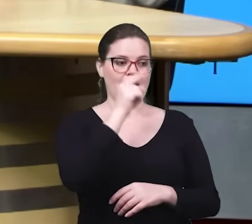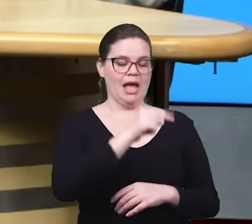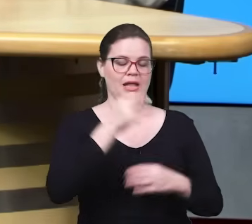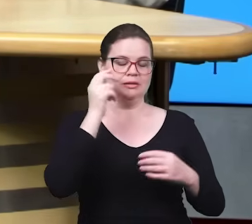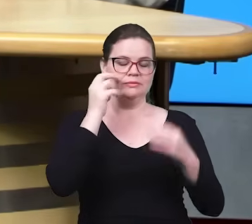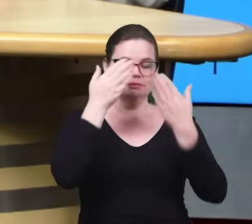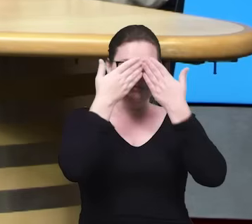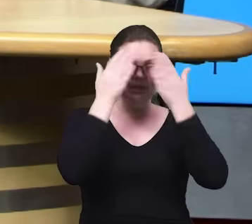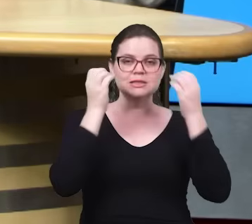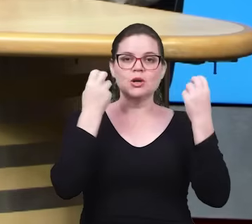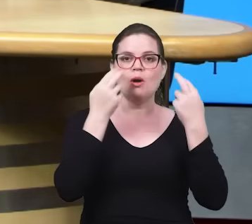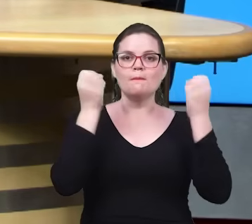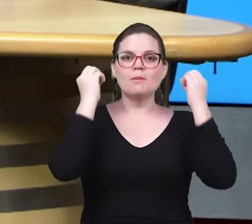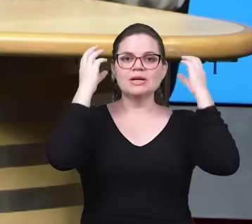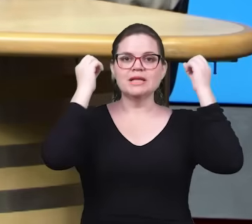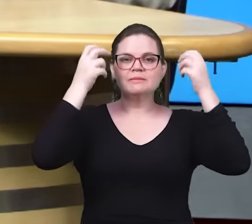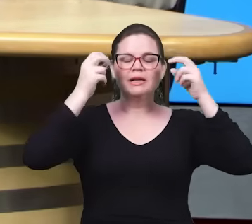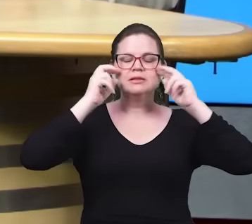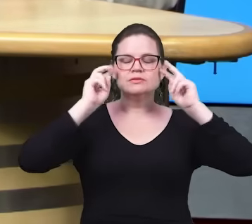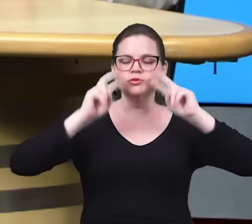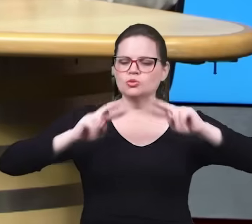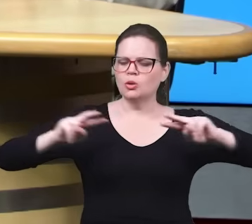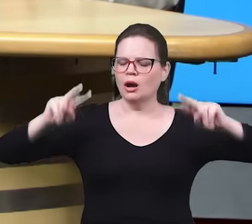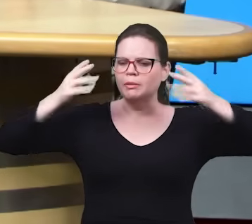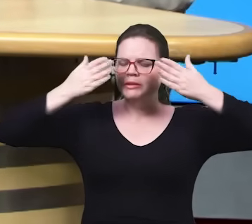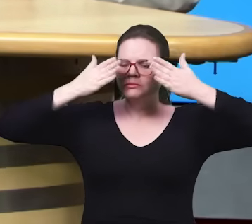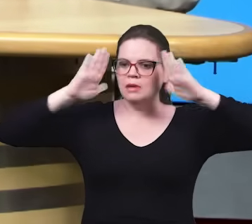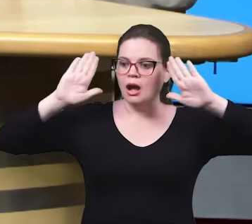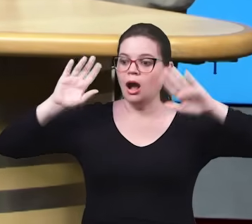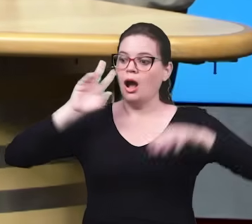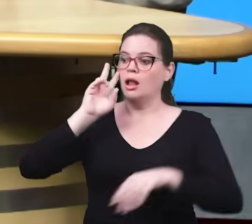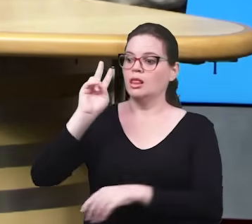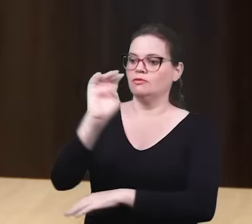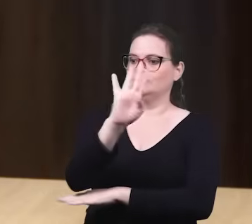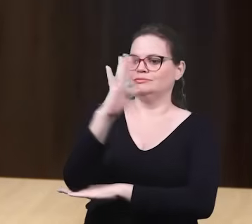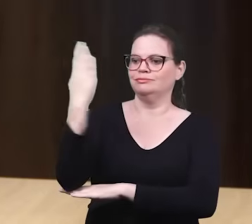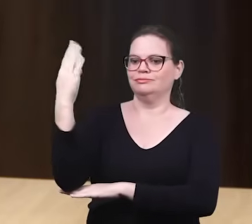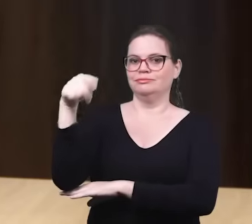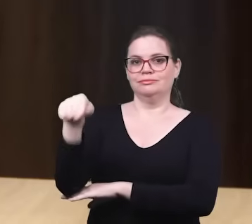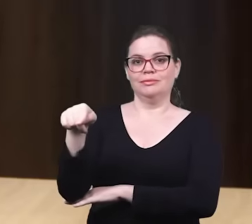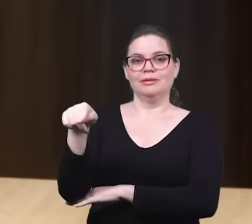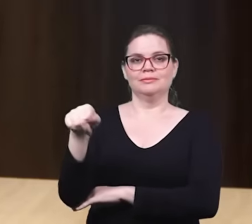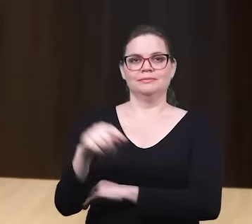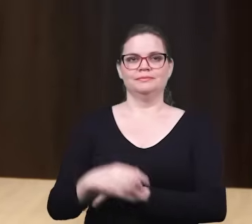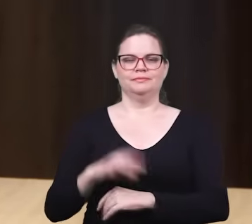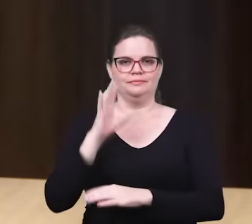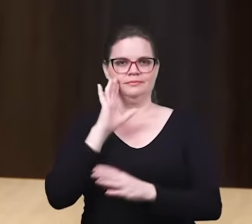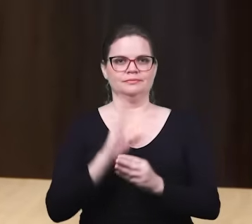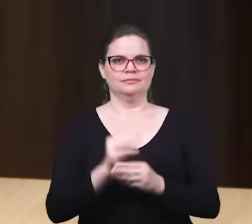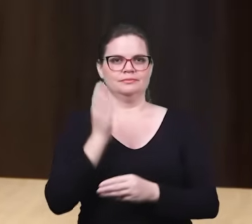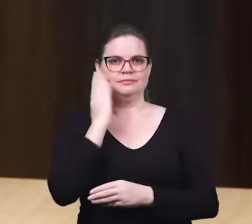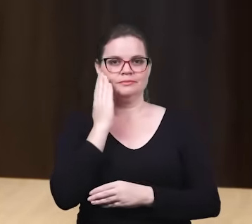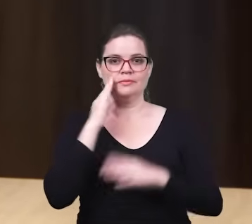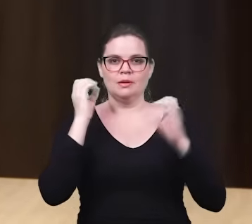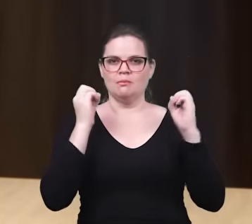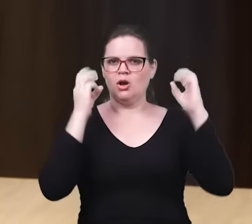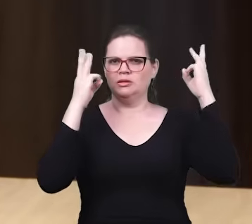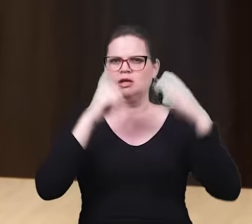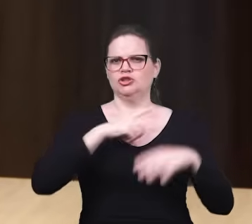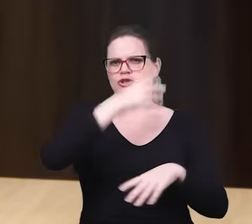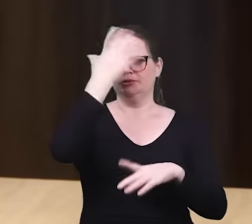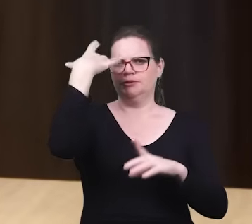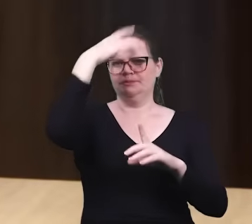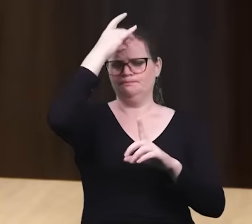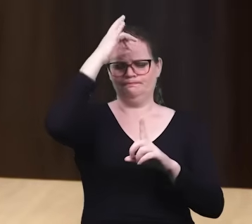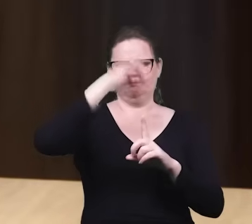um lenho. Ele foi inspirado pelo Espírito Santo ali. Moisés, nós sabemos, era um homem cheio do Espírito Santo. Ele